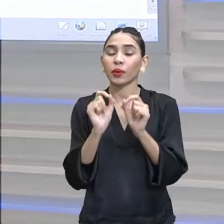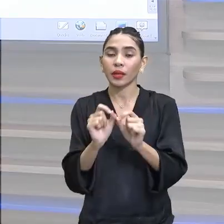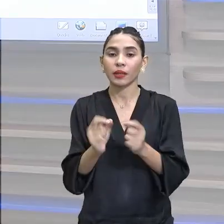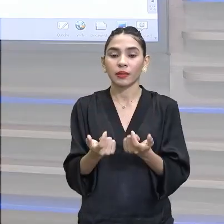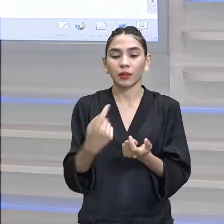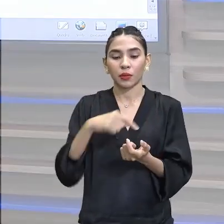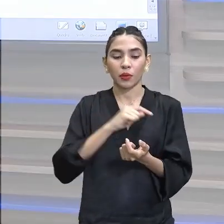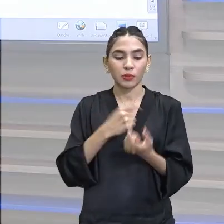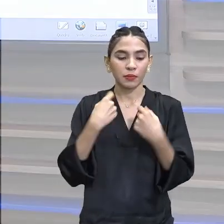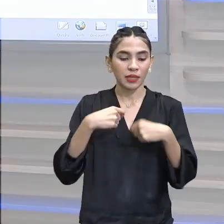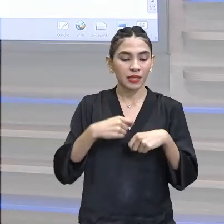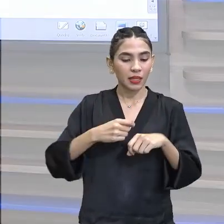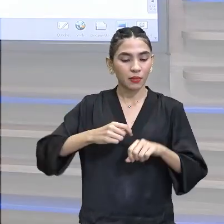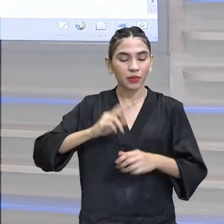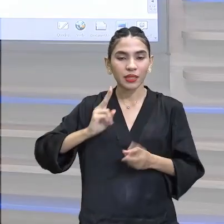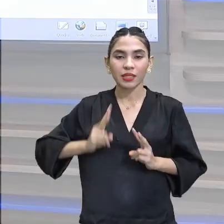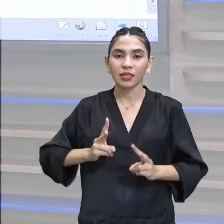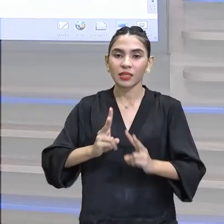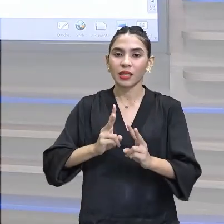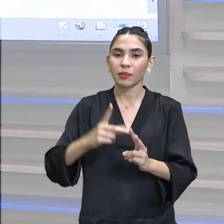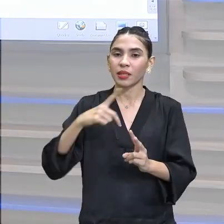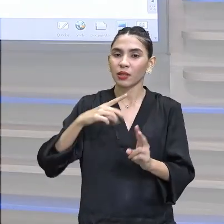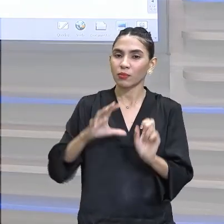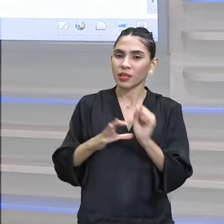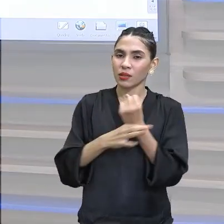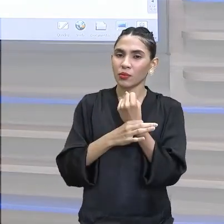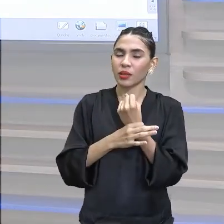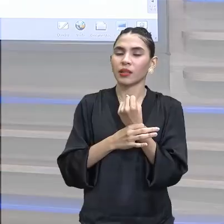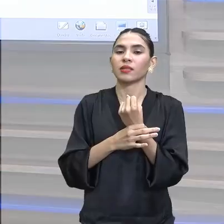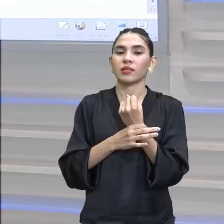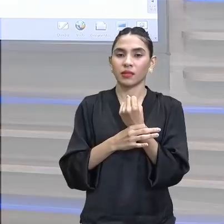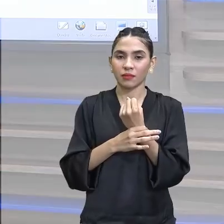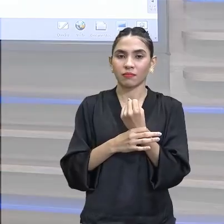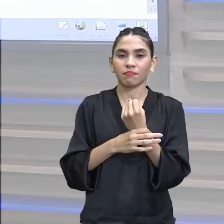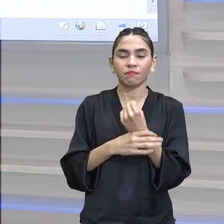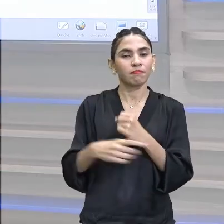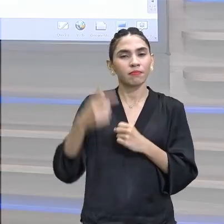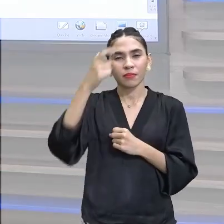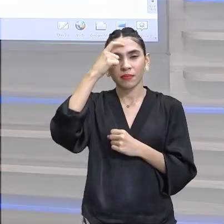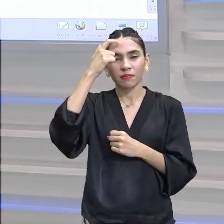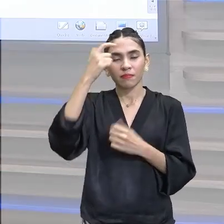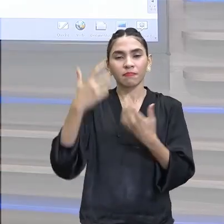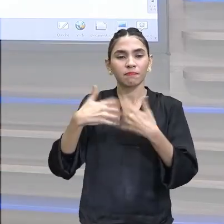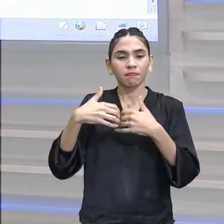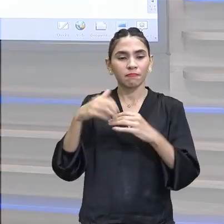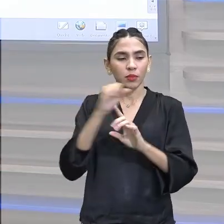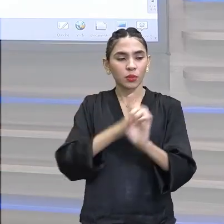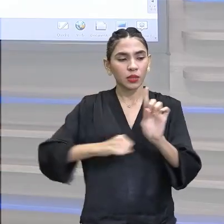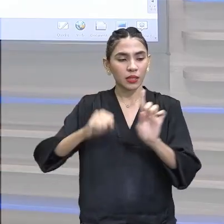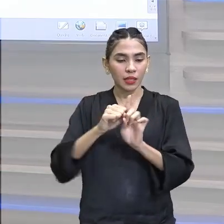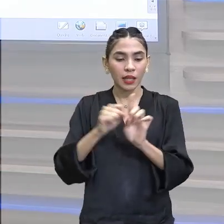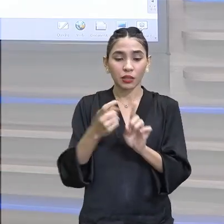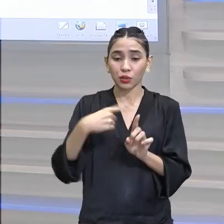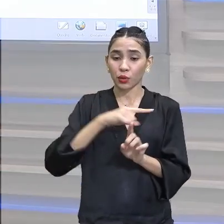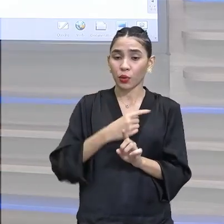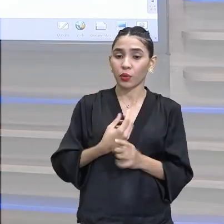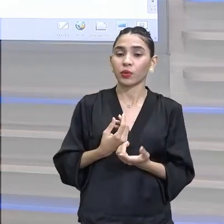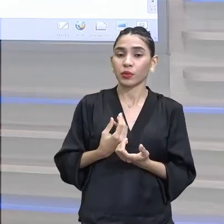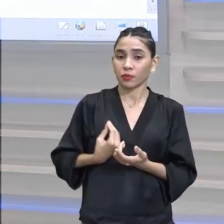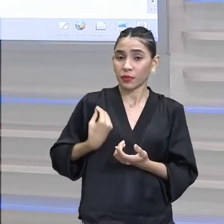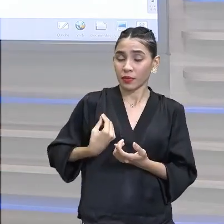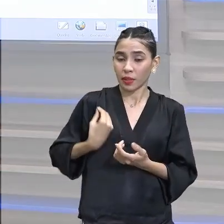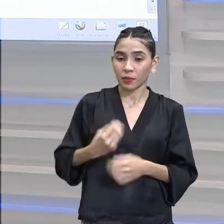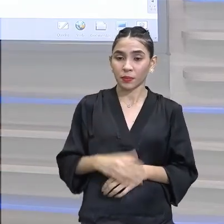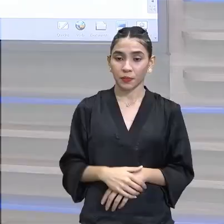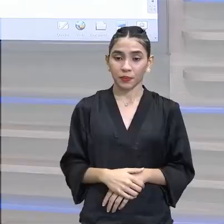gente tem que reafirmar sempre, né, essa memória, né, da sociedade da qual as próprias pessoas pertencem,